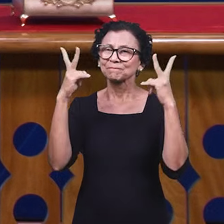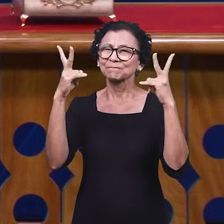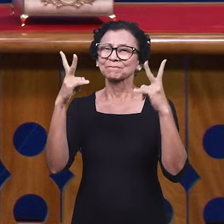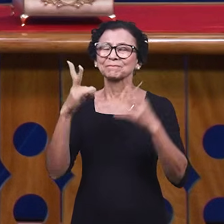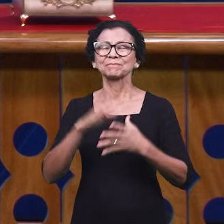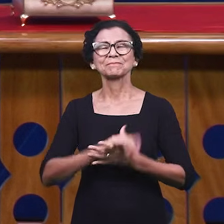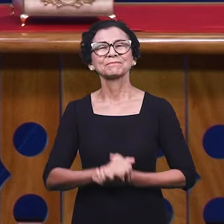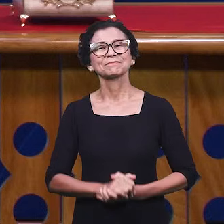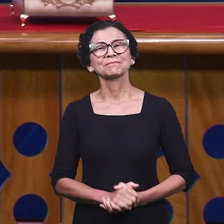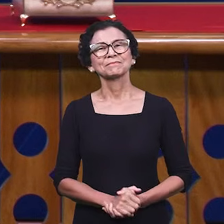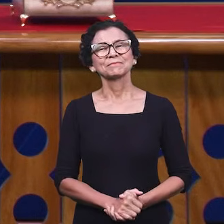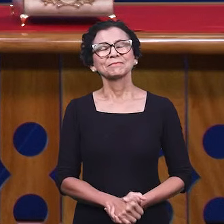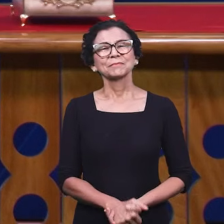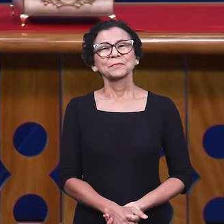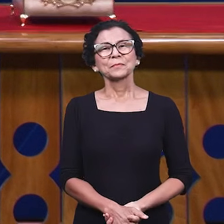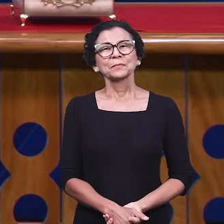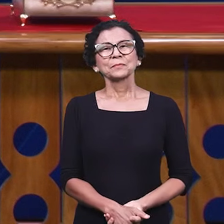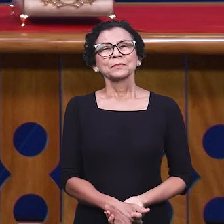do que vitorioso.